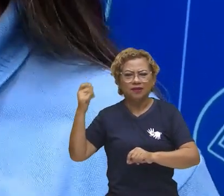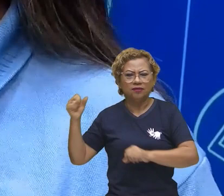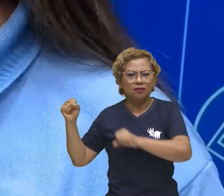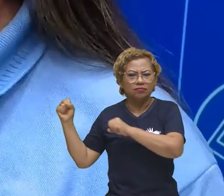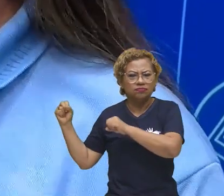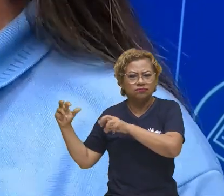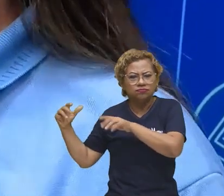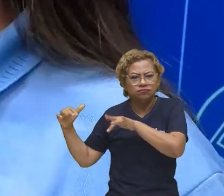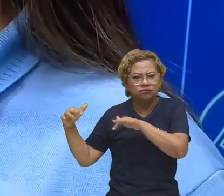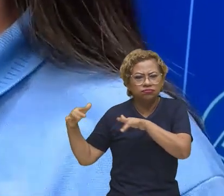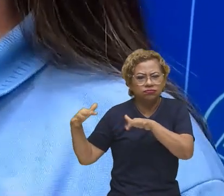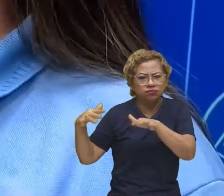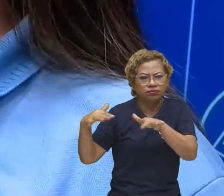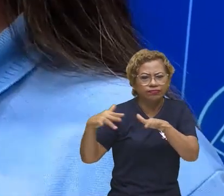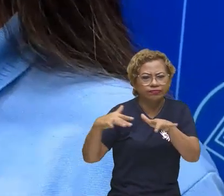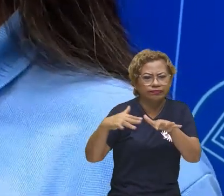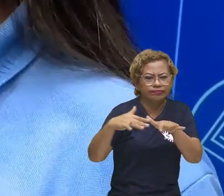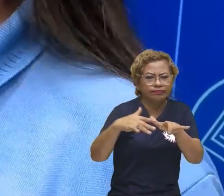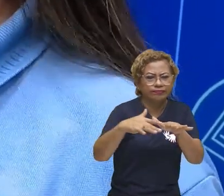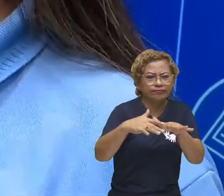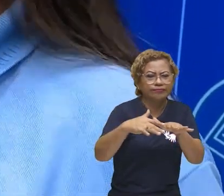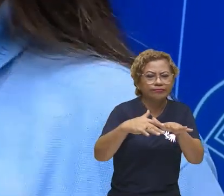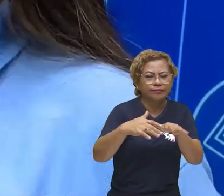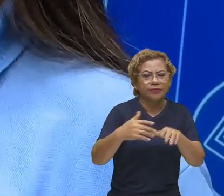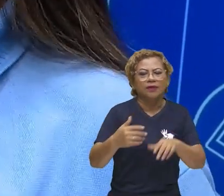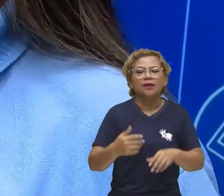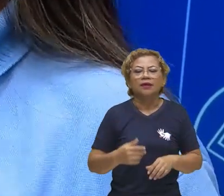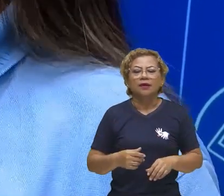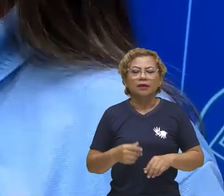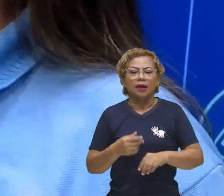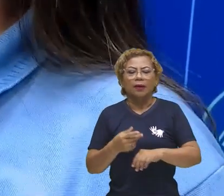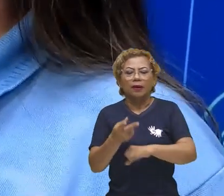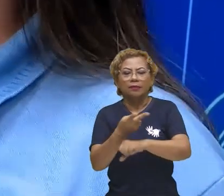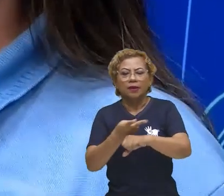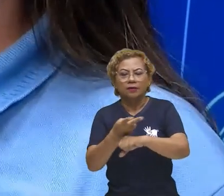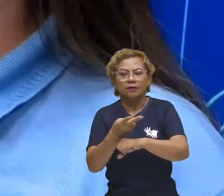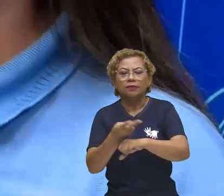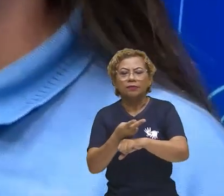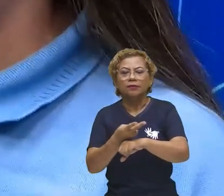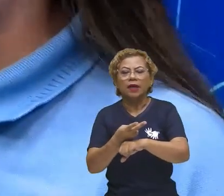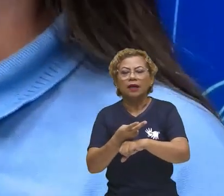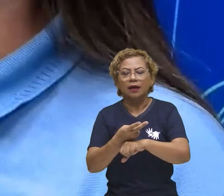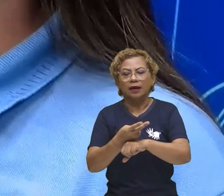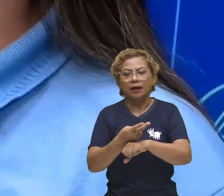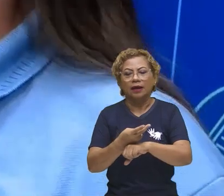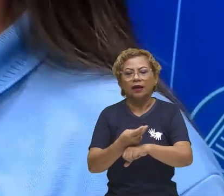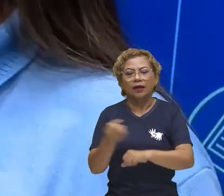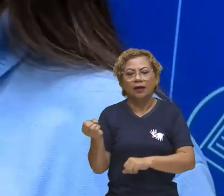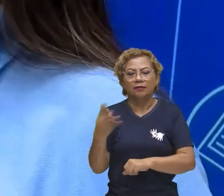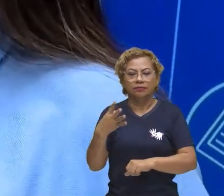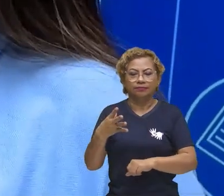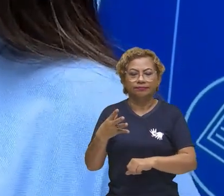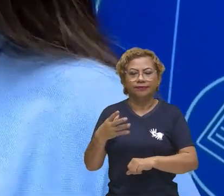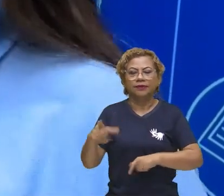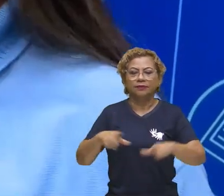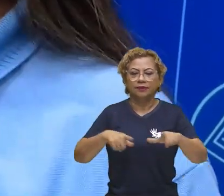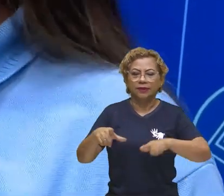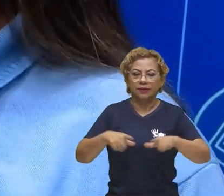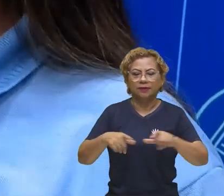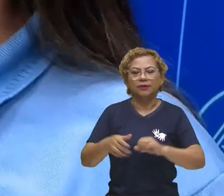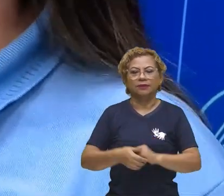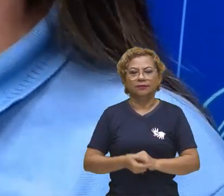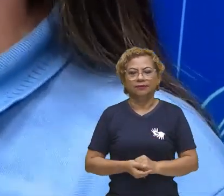indo para o urbano justamente para as indústrias, em busca, né, dessa nova oportunidade de trabalho. Vemos também que agora